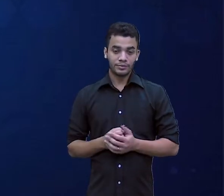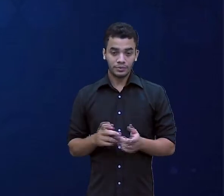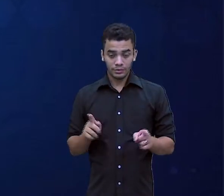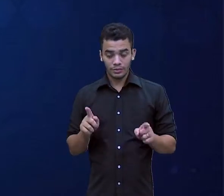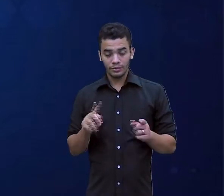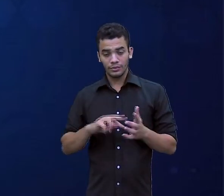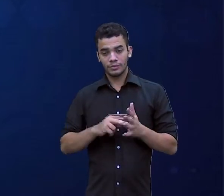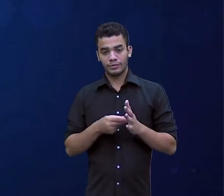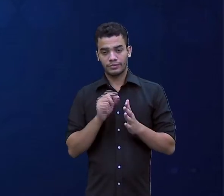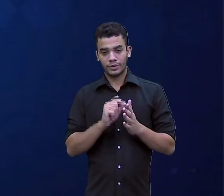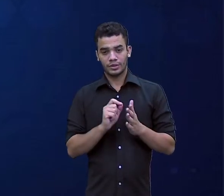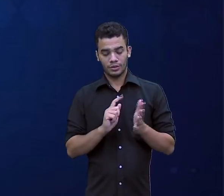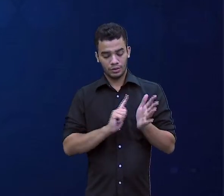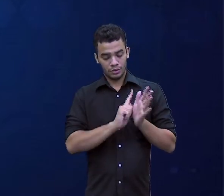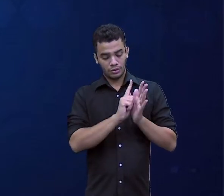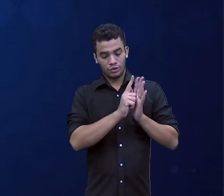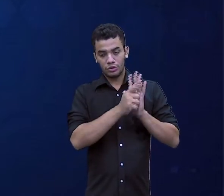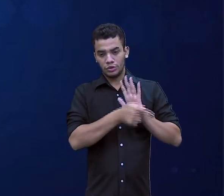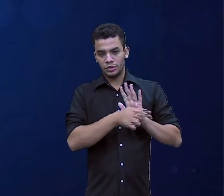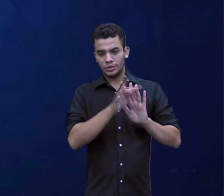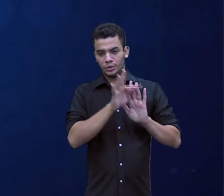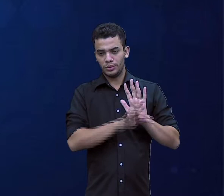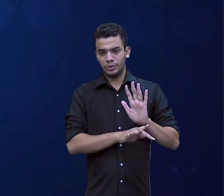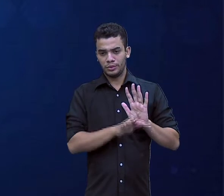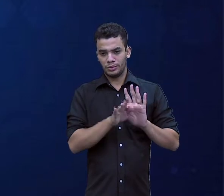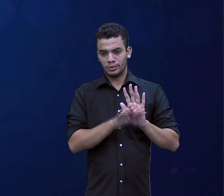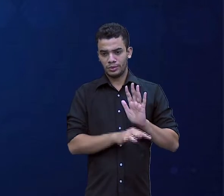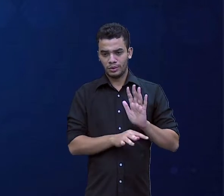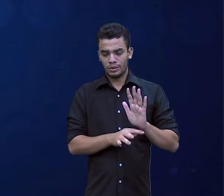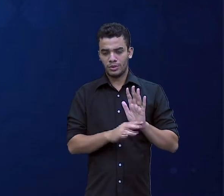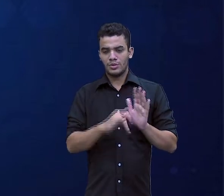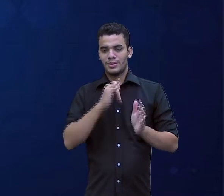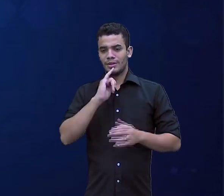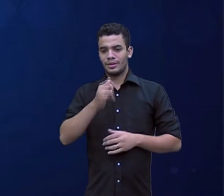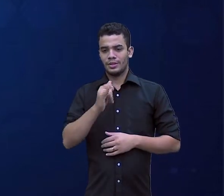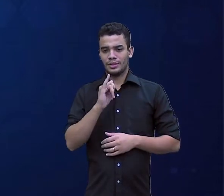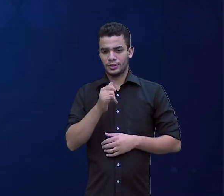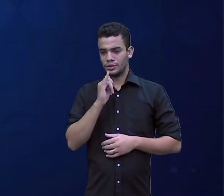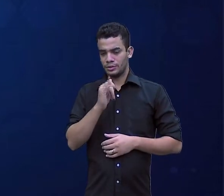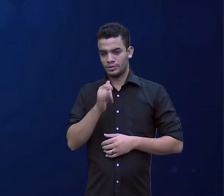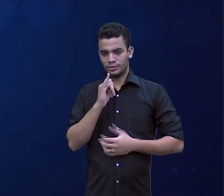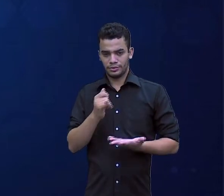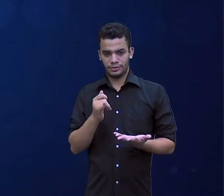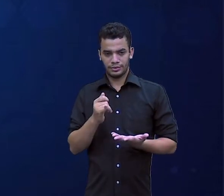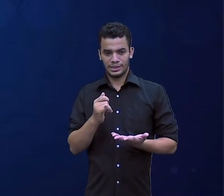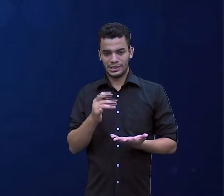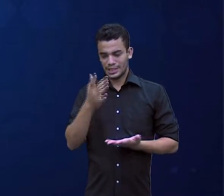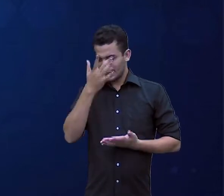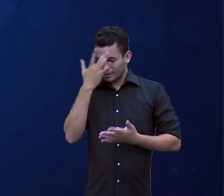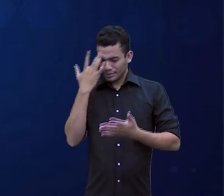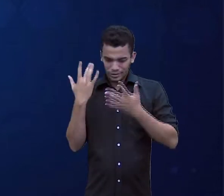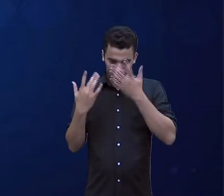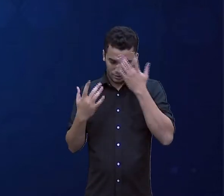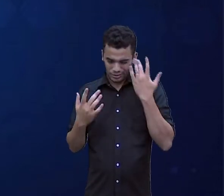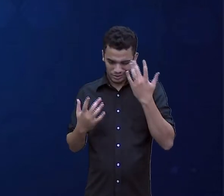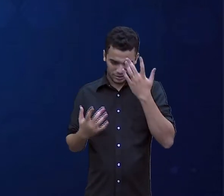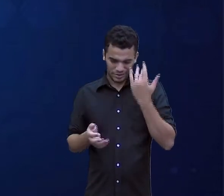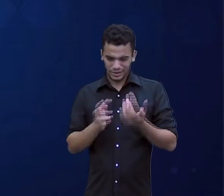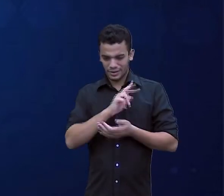narrativo, muito popular e apreciado por pessoas de diferentes